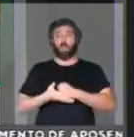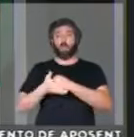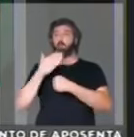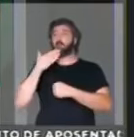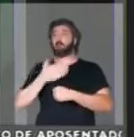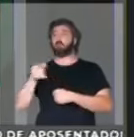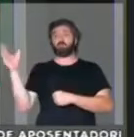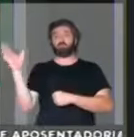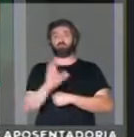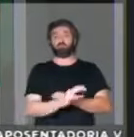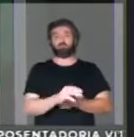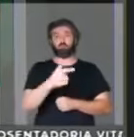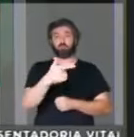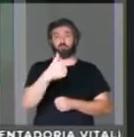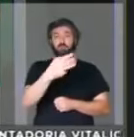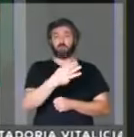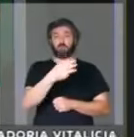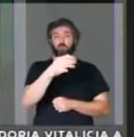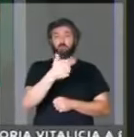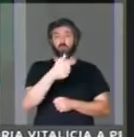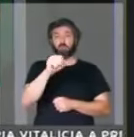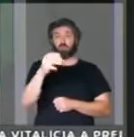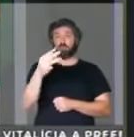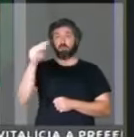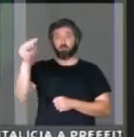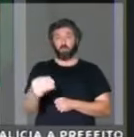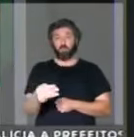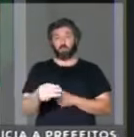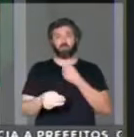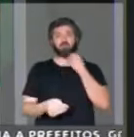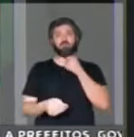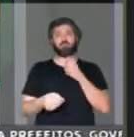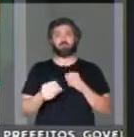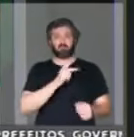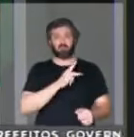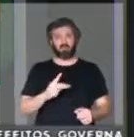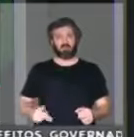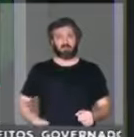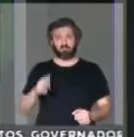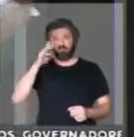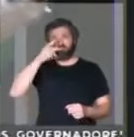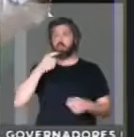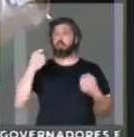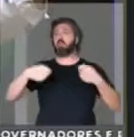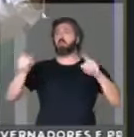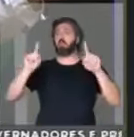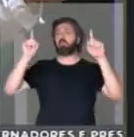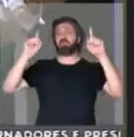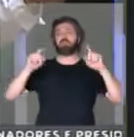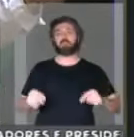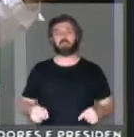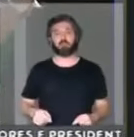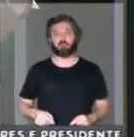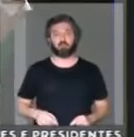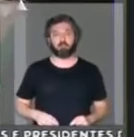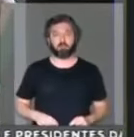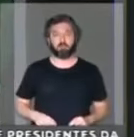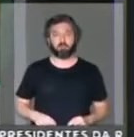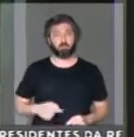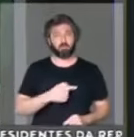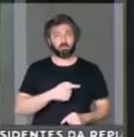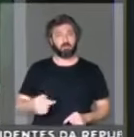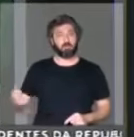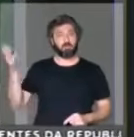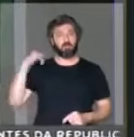e 283 milhões funcionários que não precisa se desse dinheiro mas esta semana passada ele disse